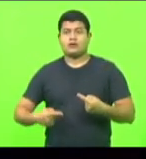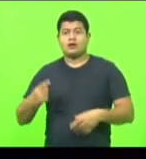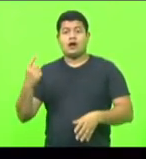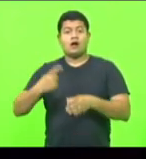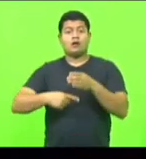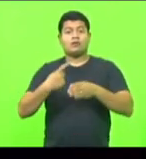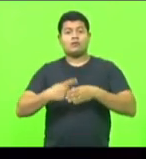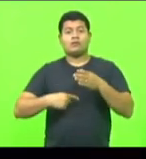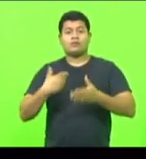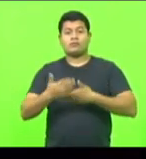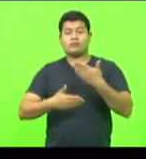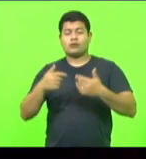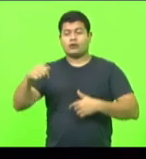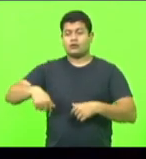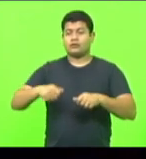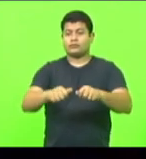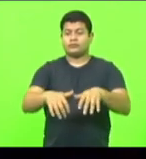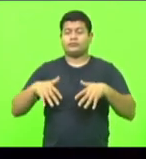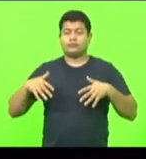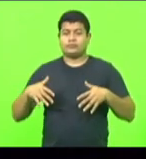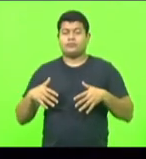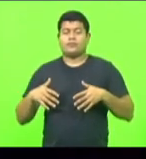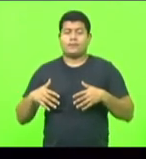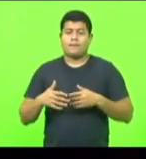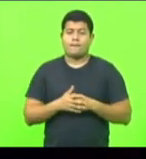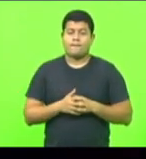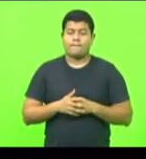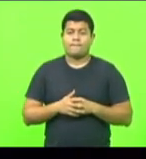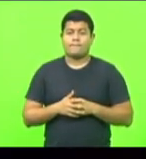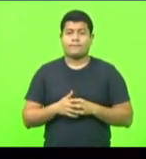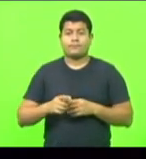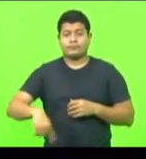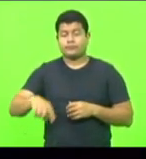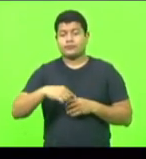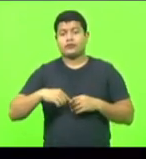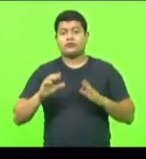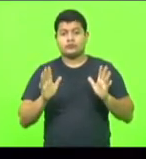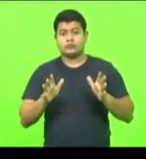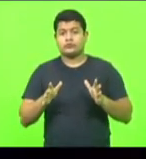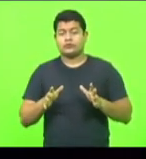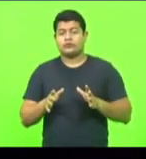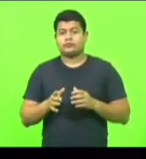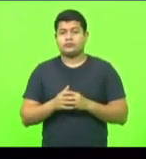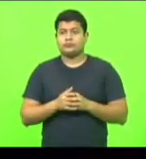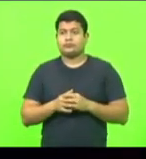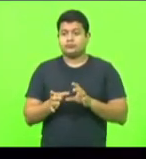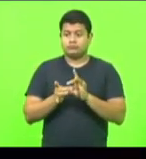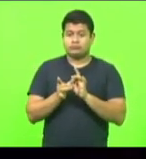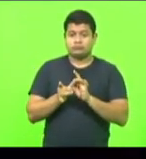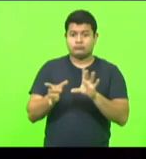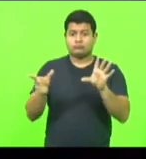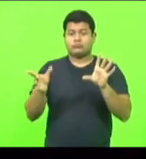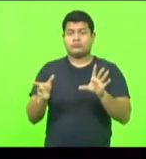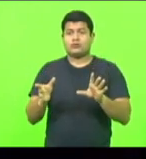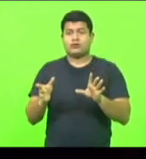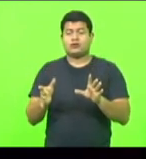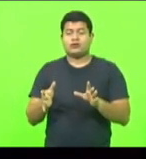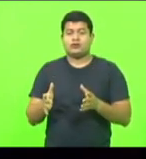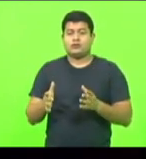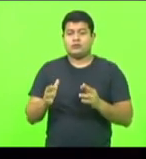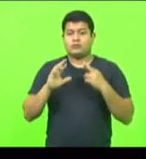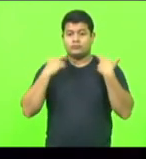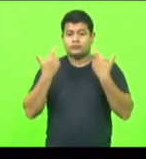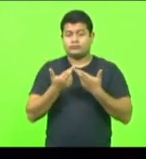e depois em plenário desta casa, nós estamos oportunizando, então, essas audiências